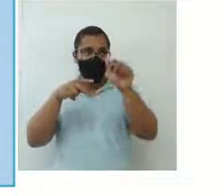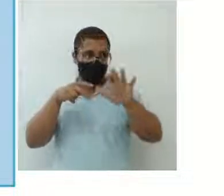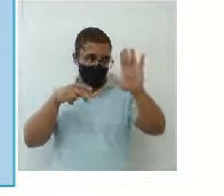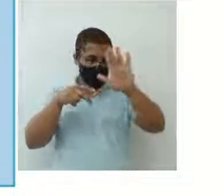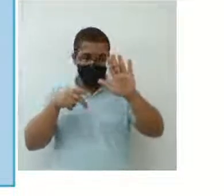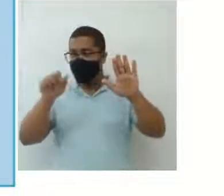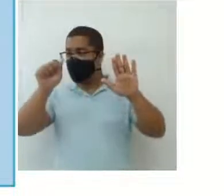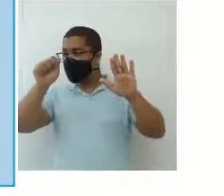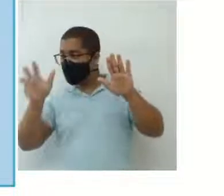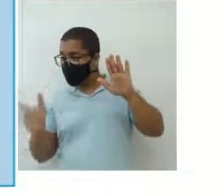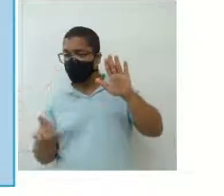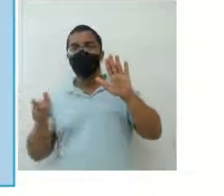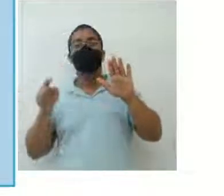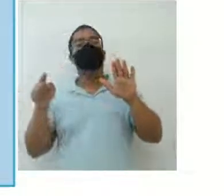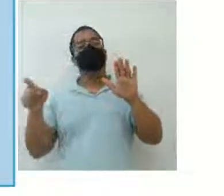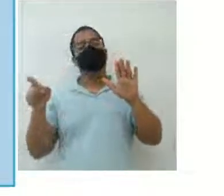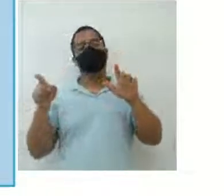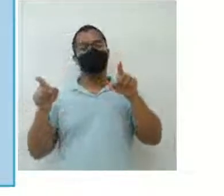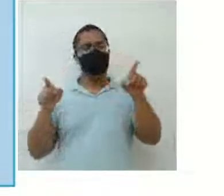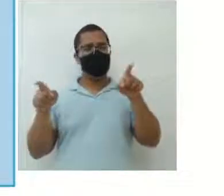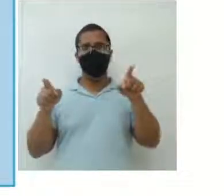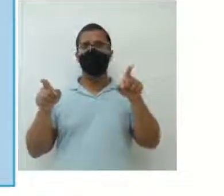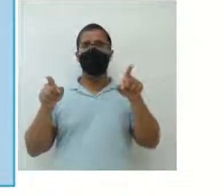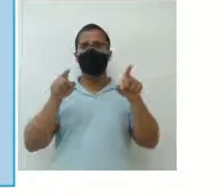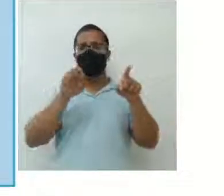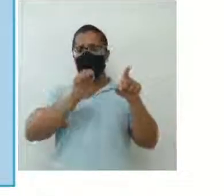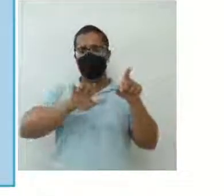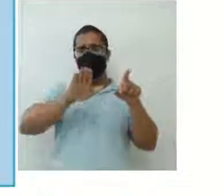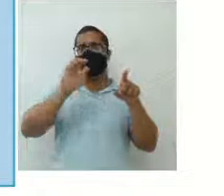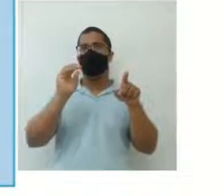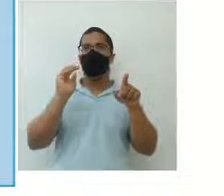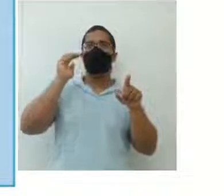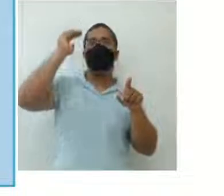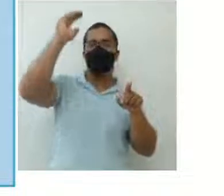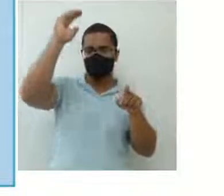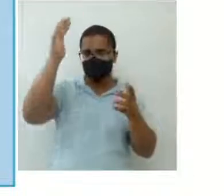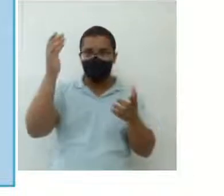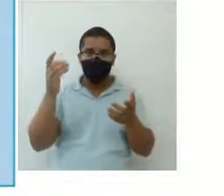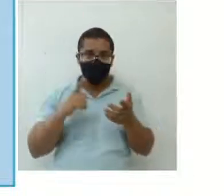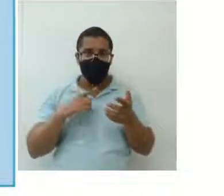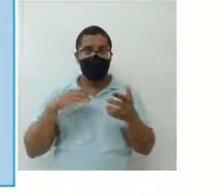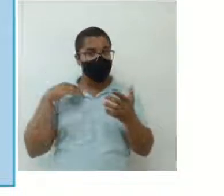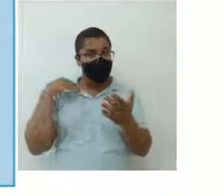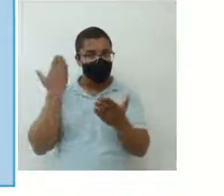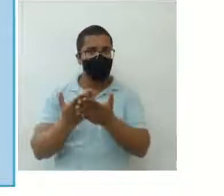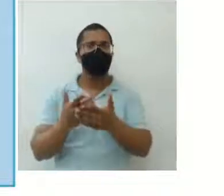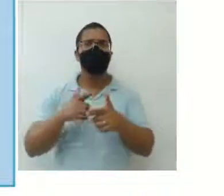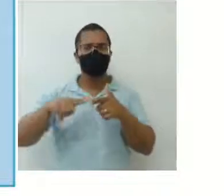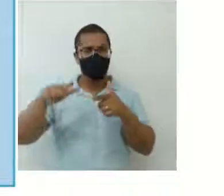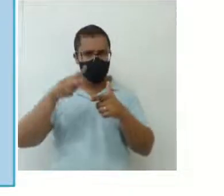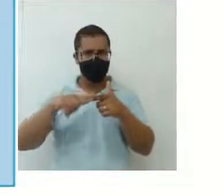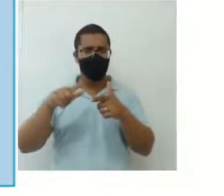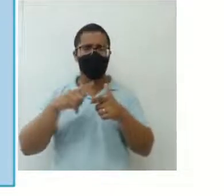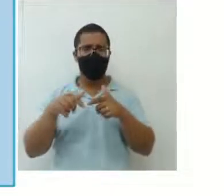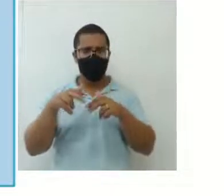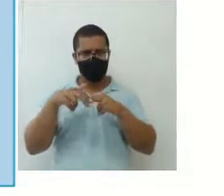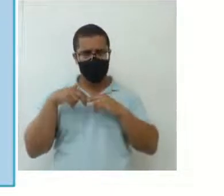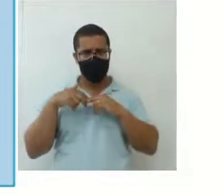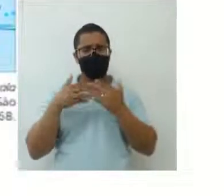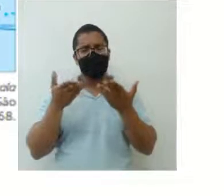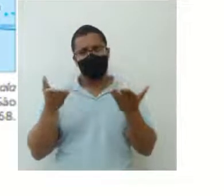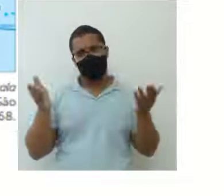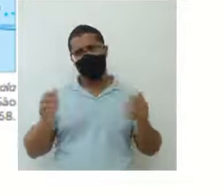que isso ocasionou, né, conflitos, né, e até hoje, né, nós temos aí a consequência